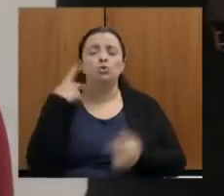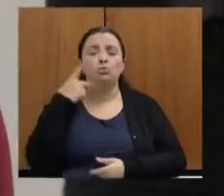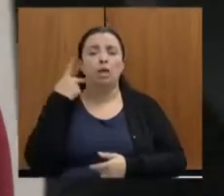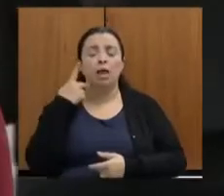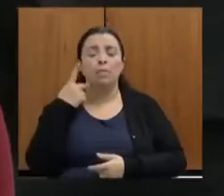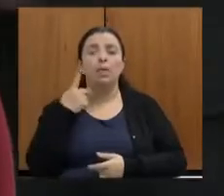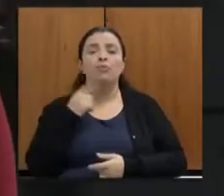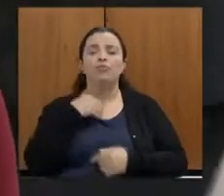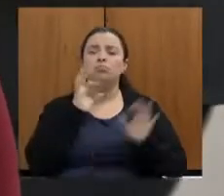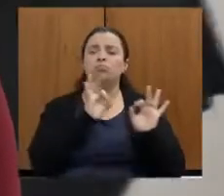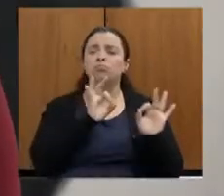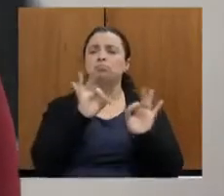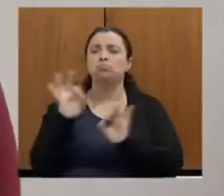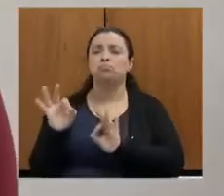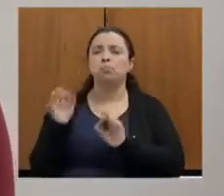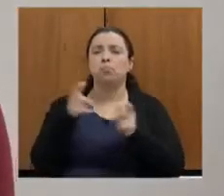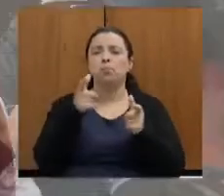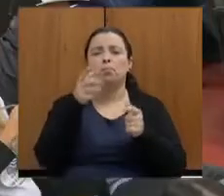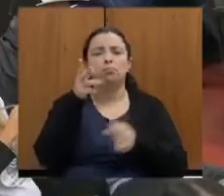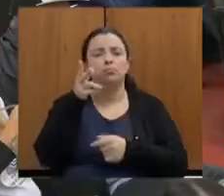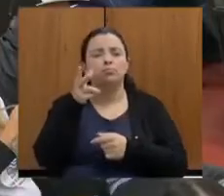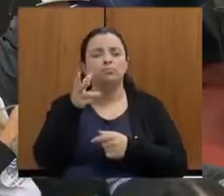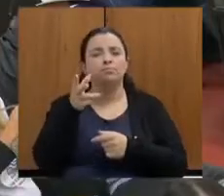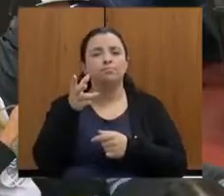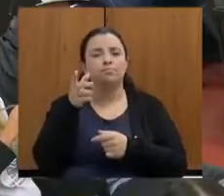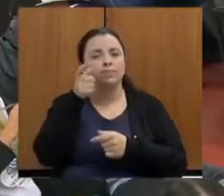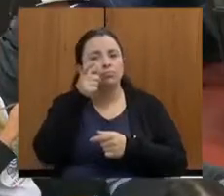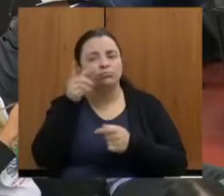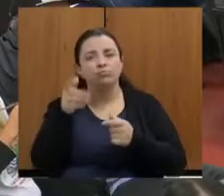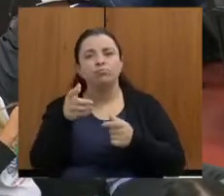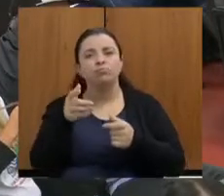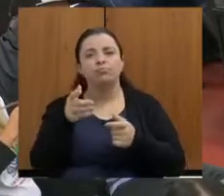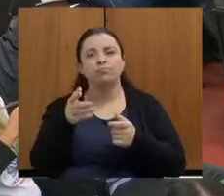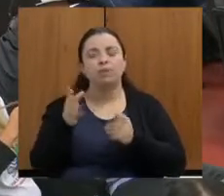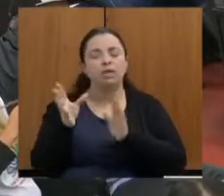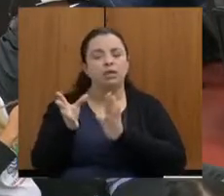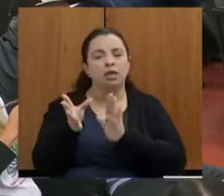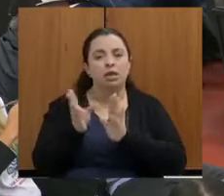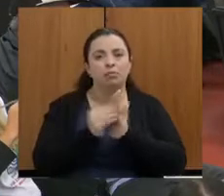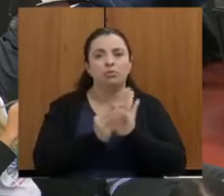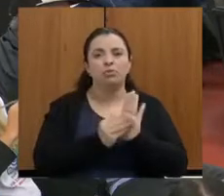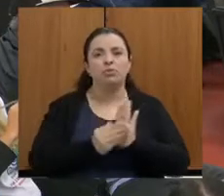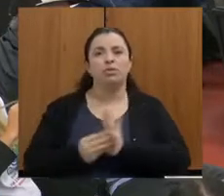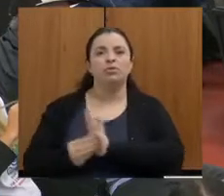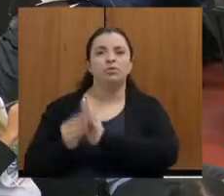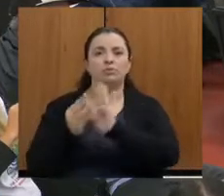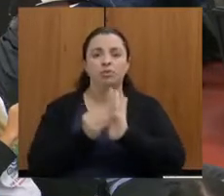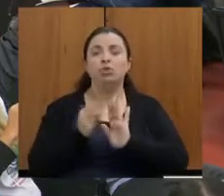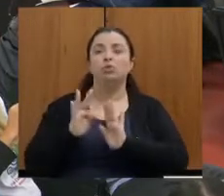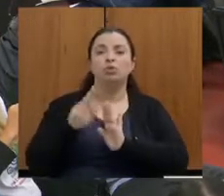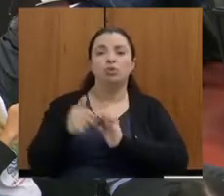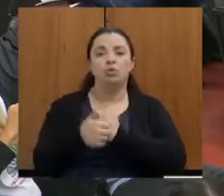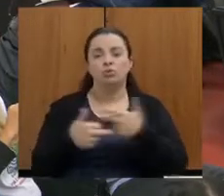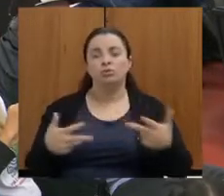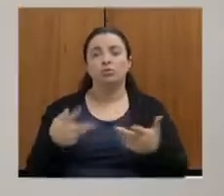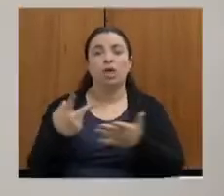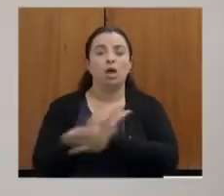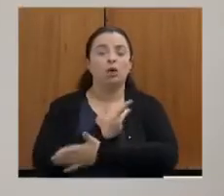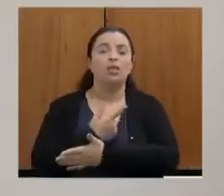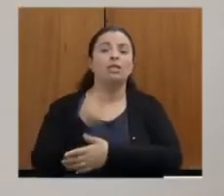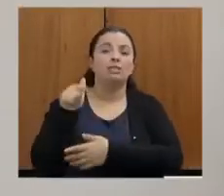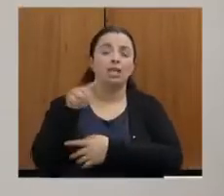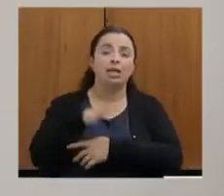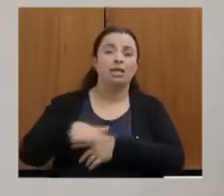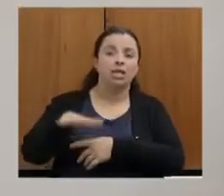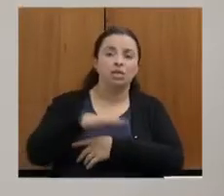que precisa escutar de tudo que vocês têm vivido na região do dessa consequências e violações de direitos do crime